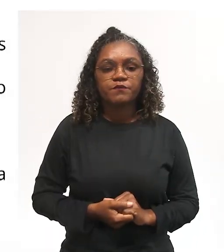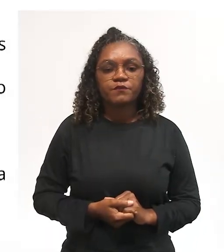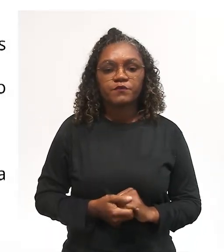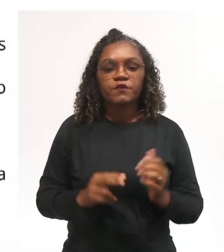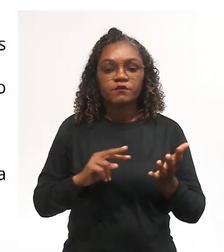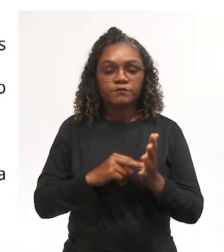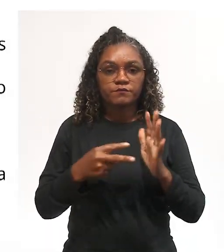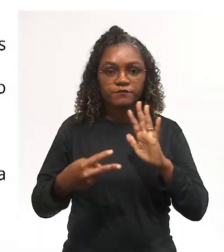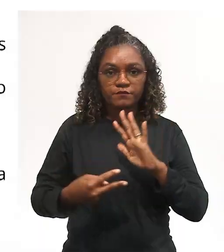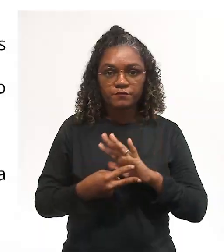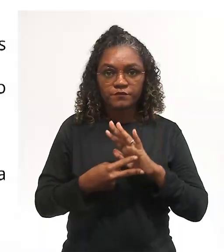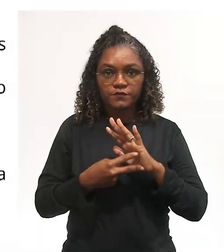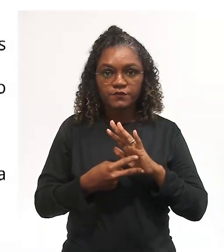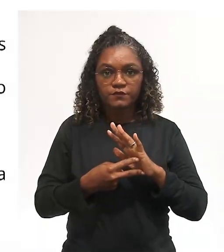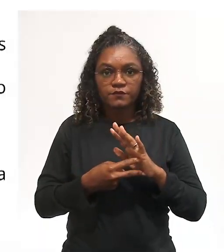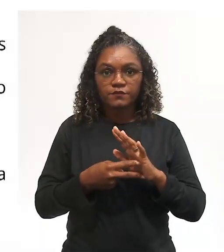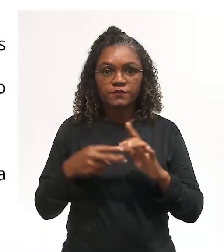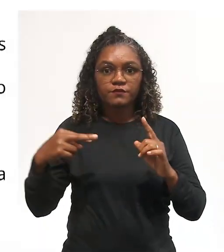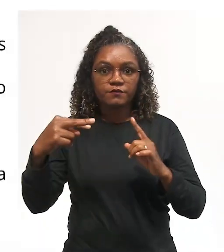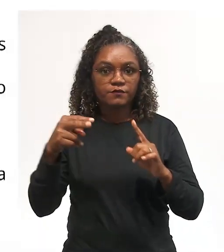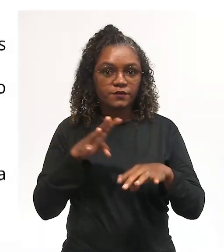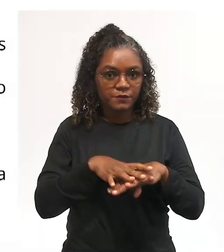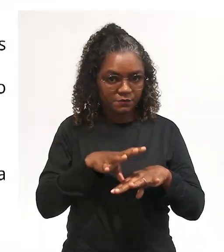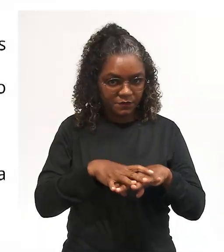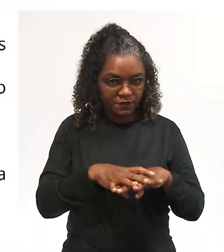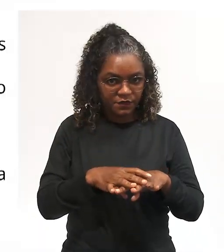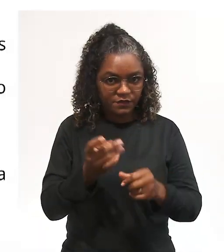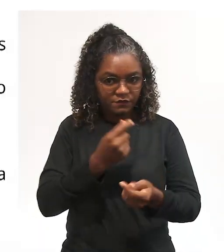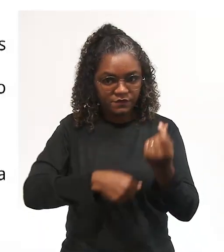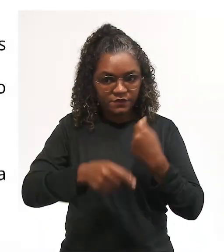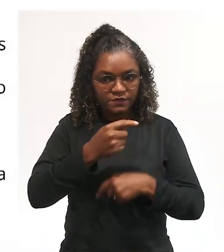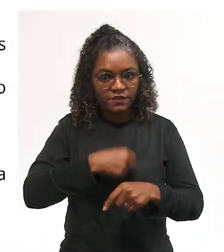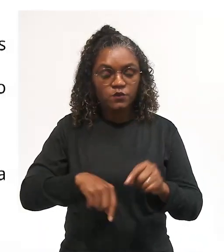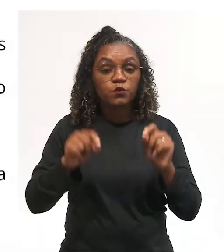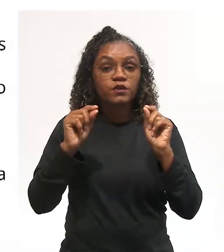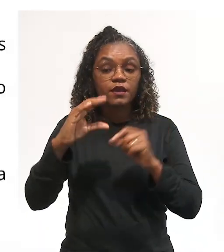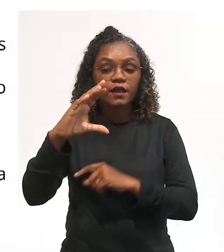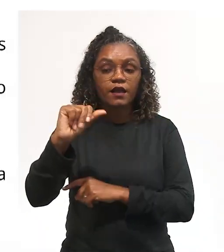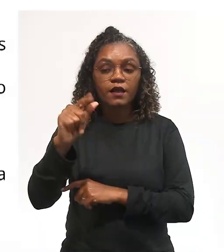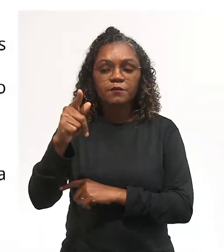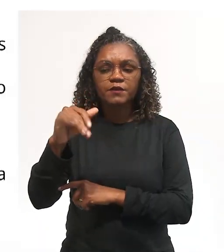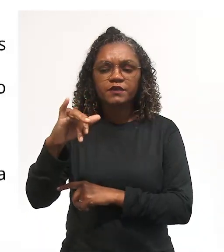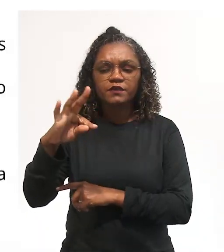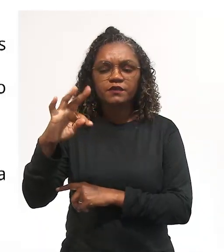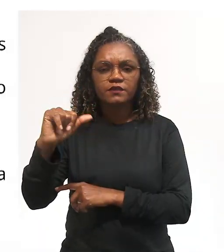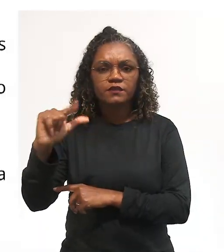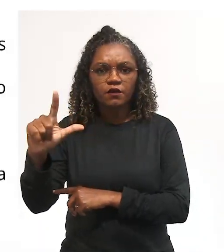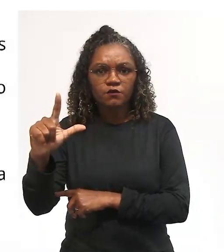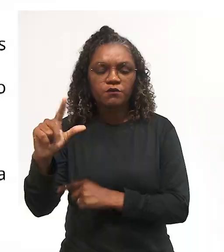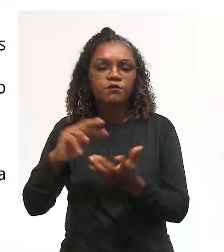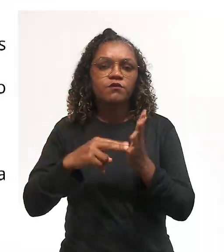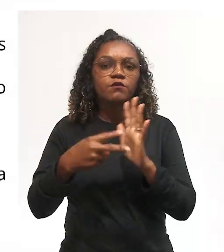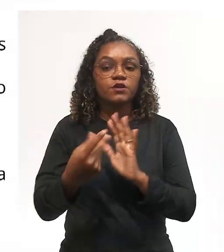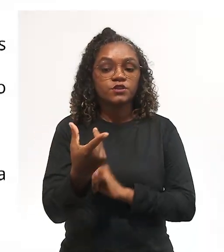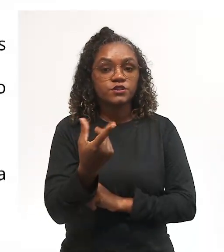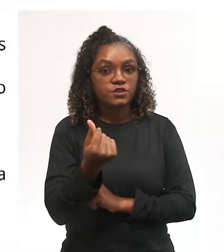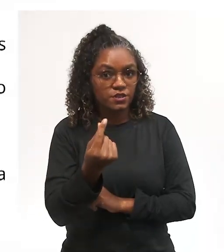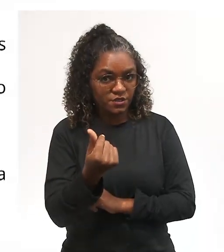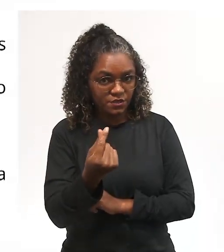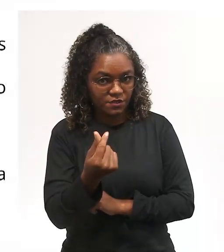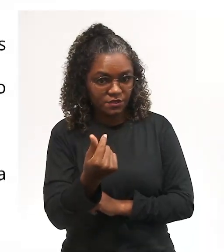da matemática financeira, capital é qualquer valor expresso em moeda